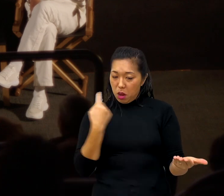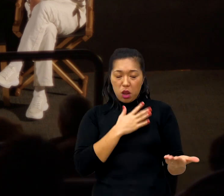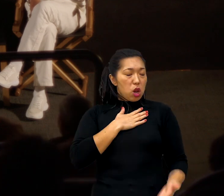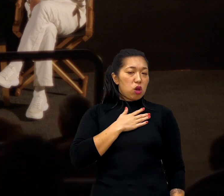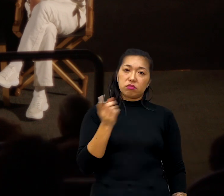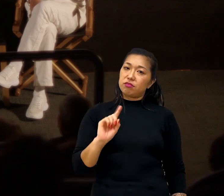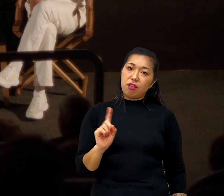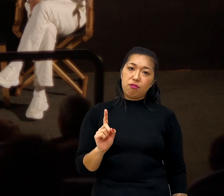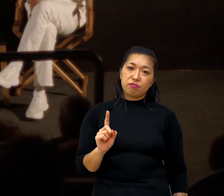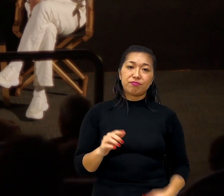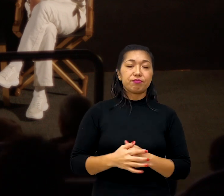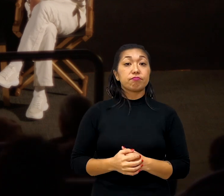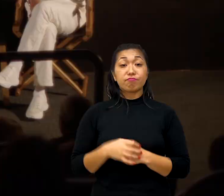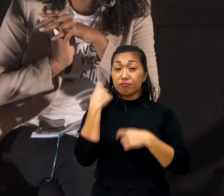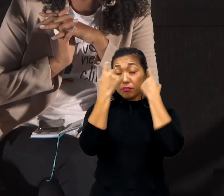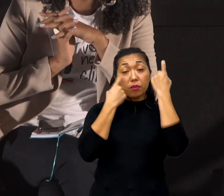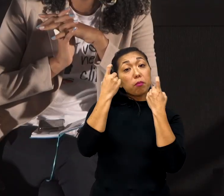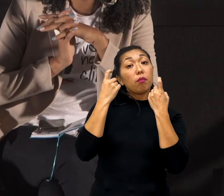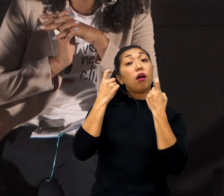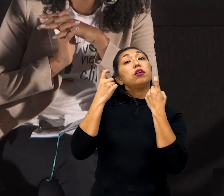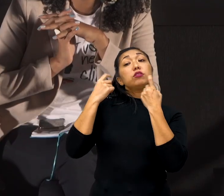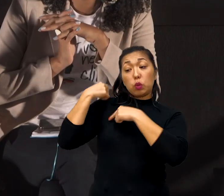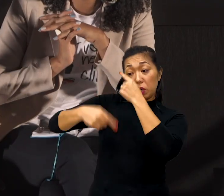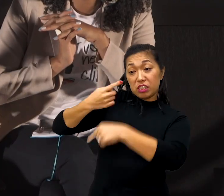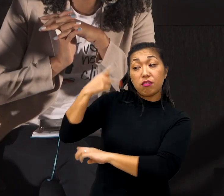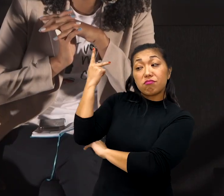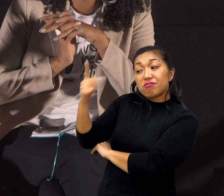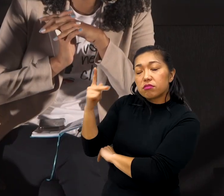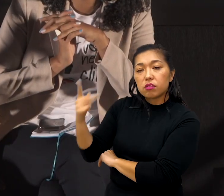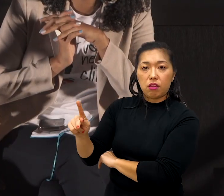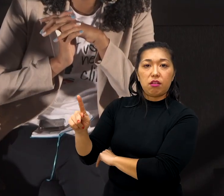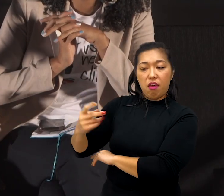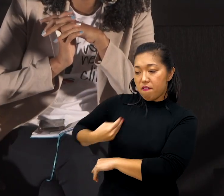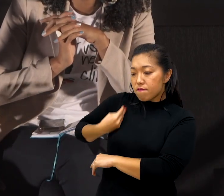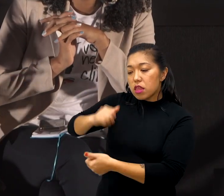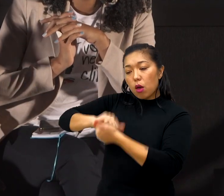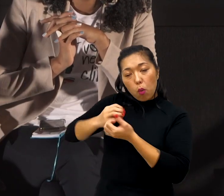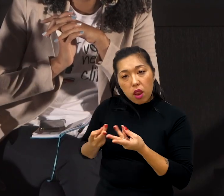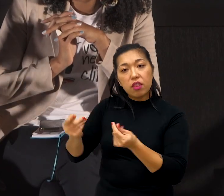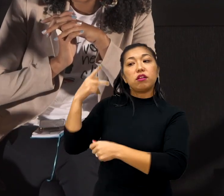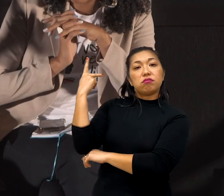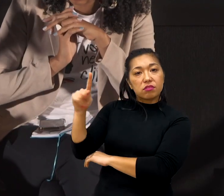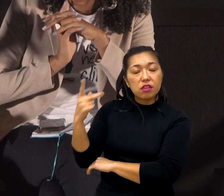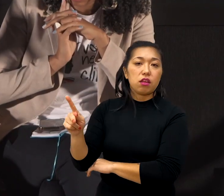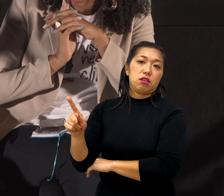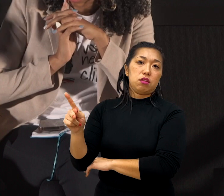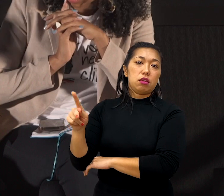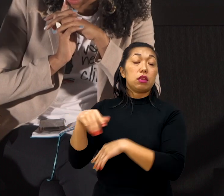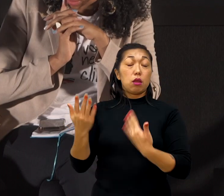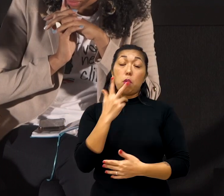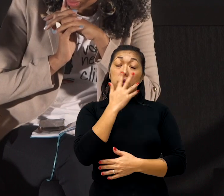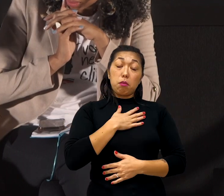nossas. Eles estão preocupados com a garantia de vida deles. Então, acho que a pergunta que